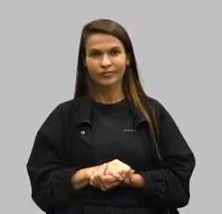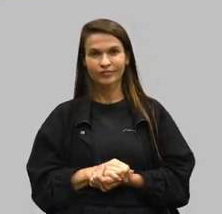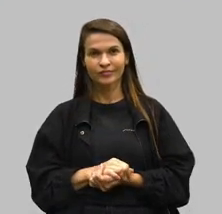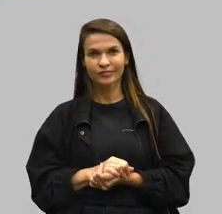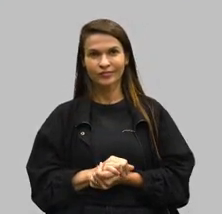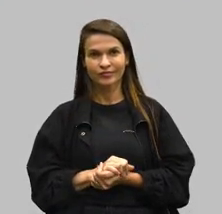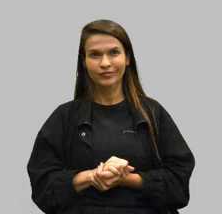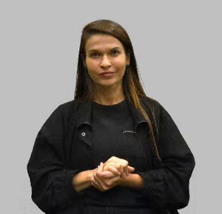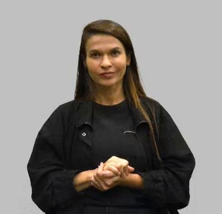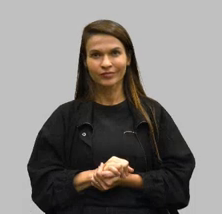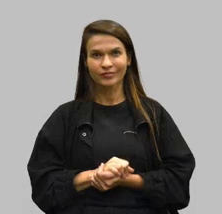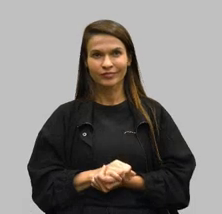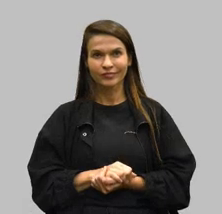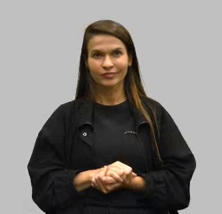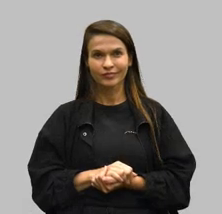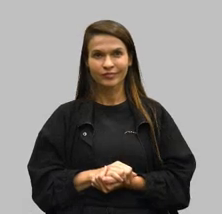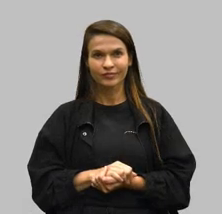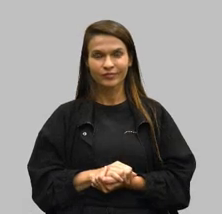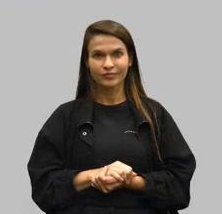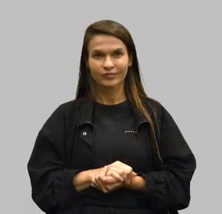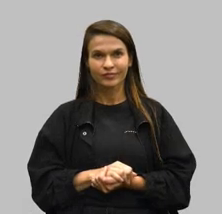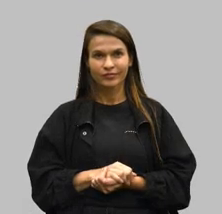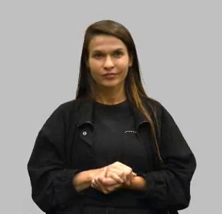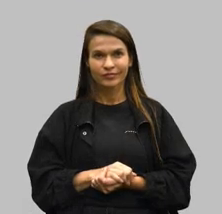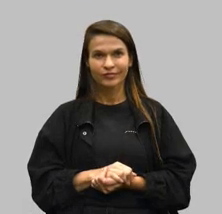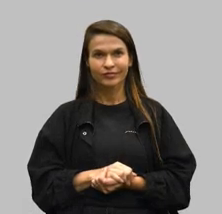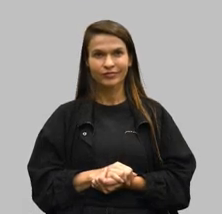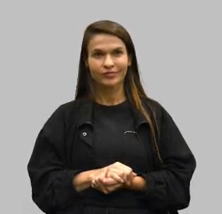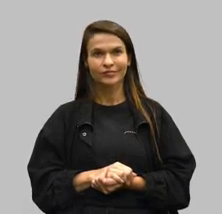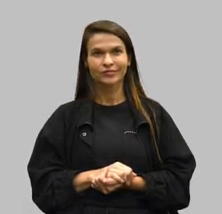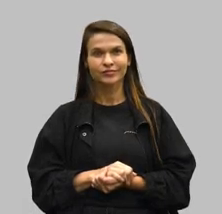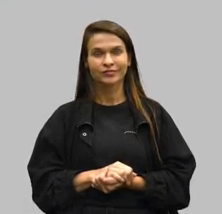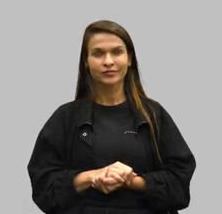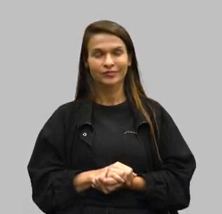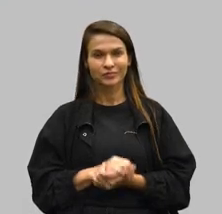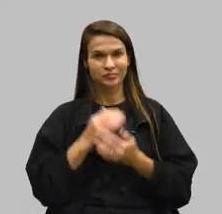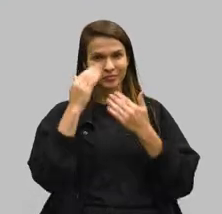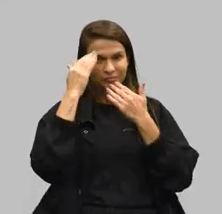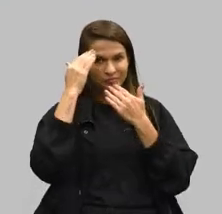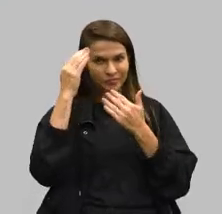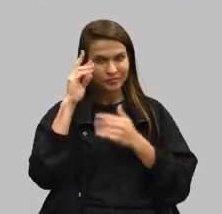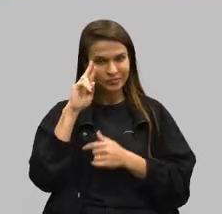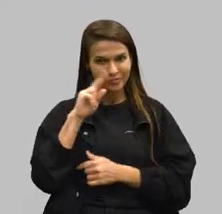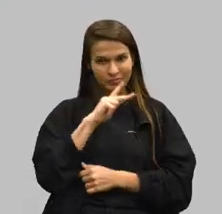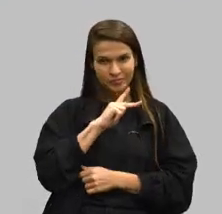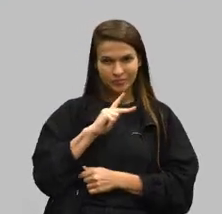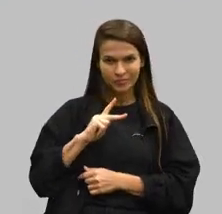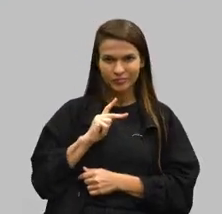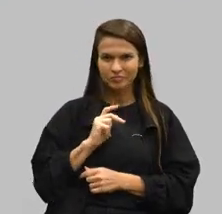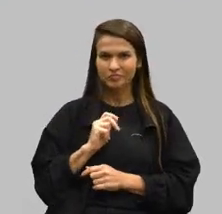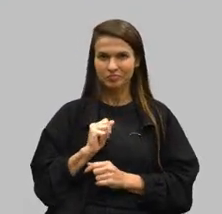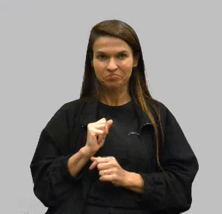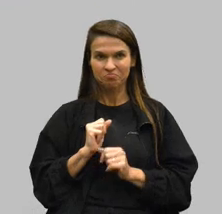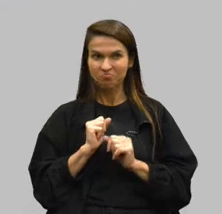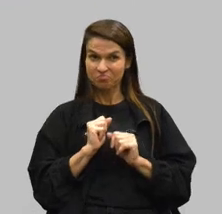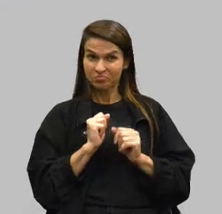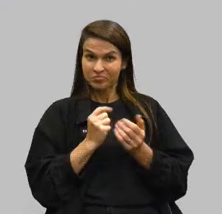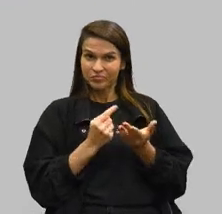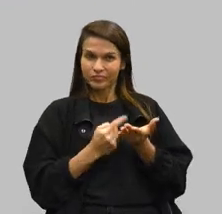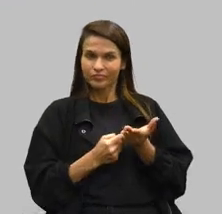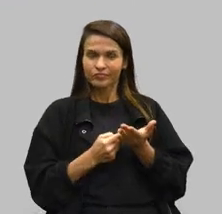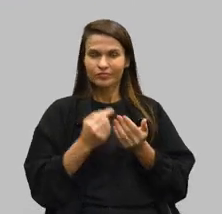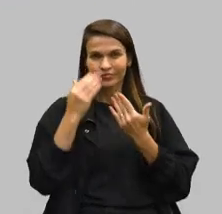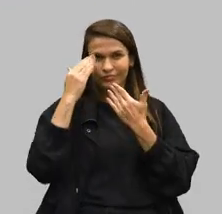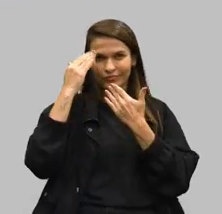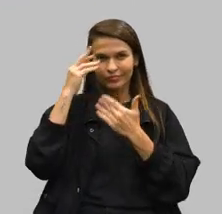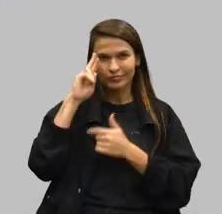mais um dois mais um obrigado senhora Presidente pão você podia ter assumindo essa inscrição né obrigado senhora